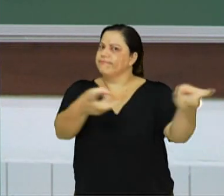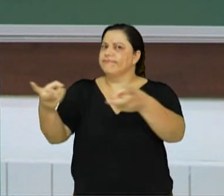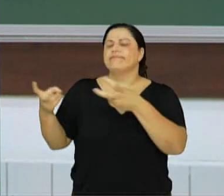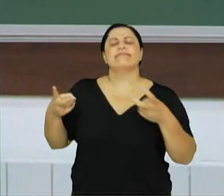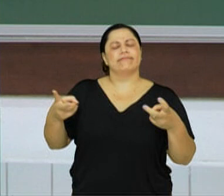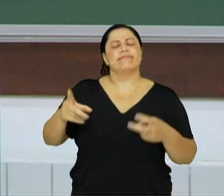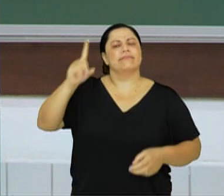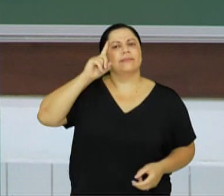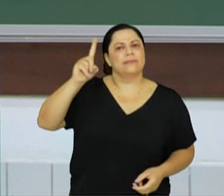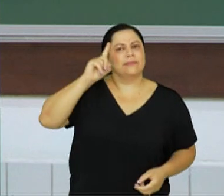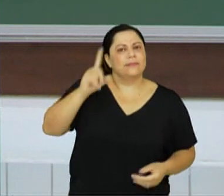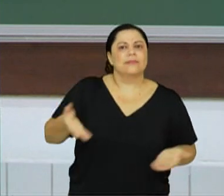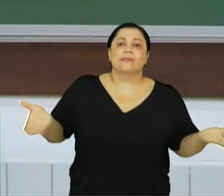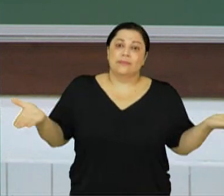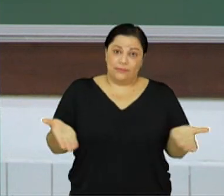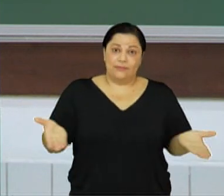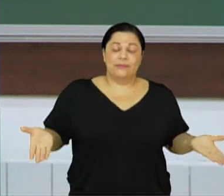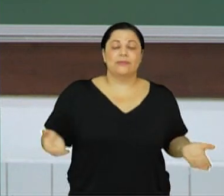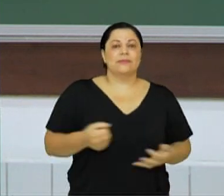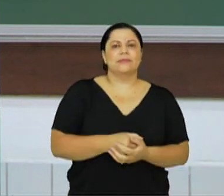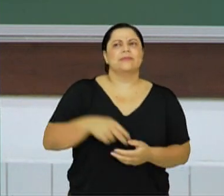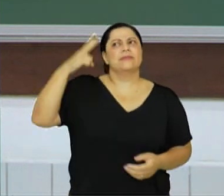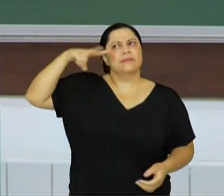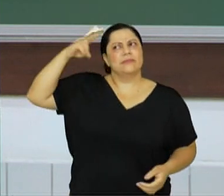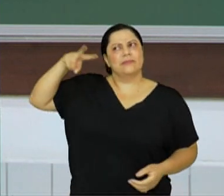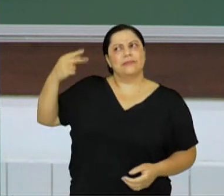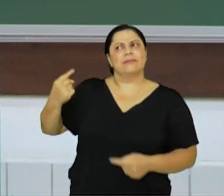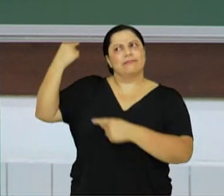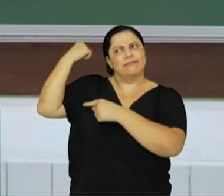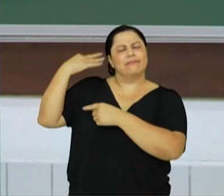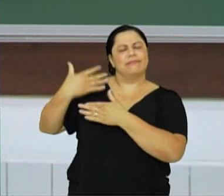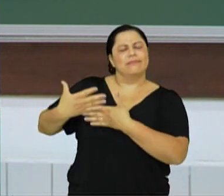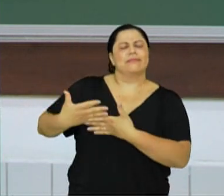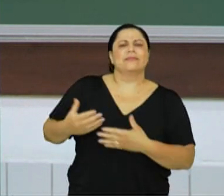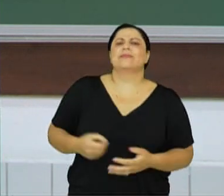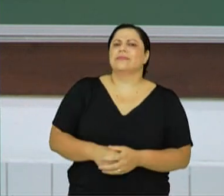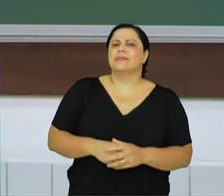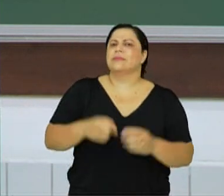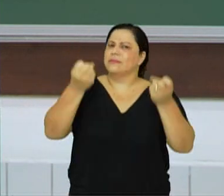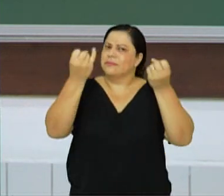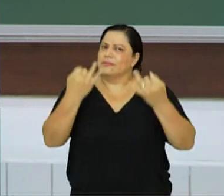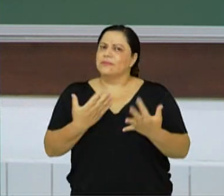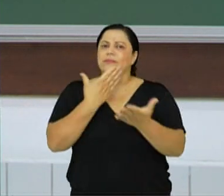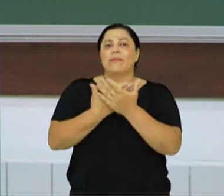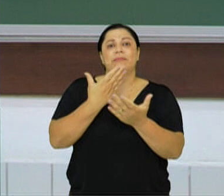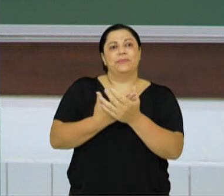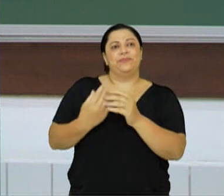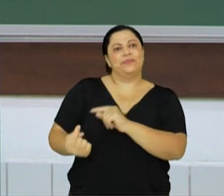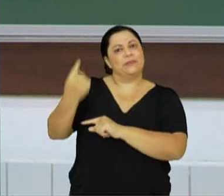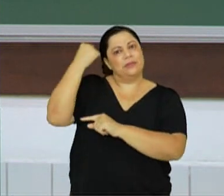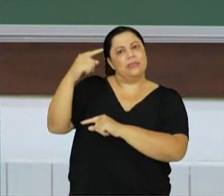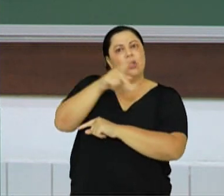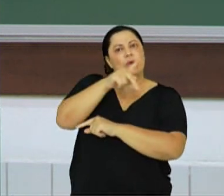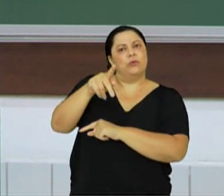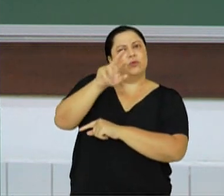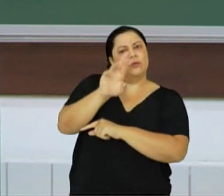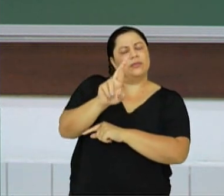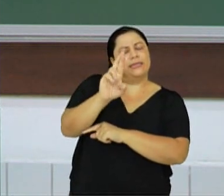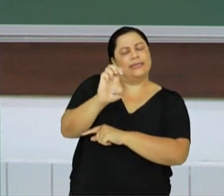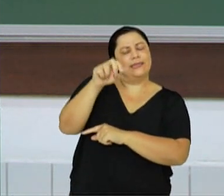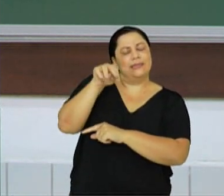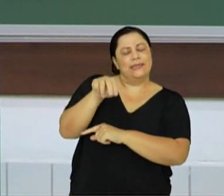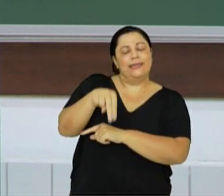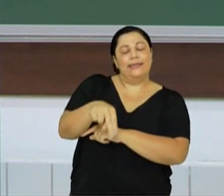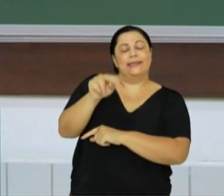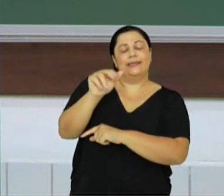dia a dia. Vamos relembrar um pouquinho que a gente falou na aula anterior, a gente falou com a professora Renata, que a gente falou